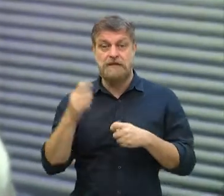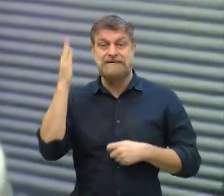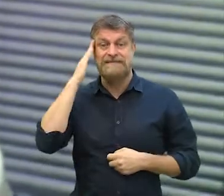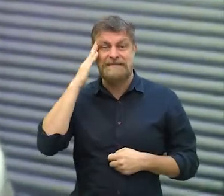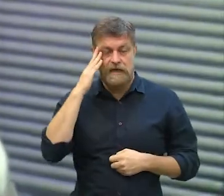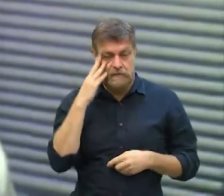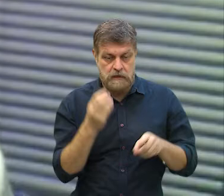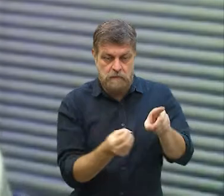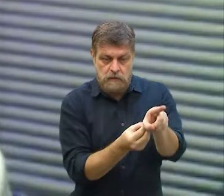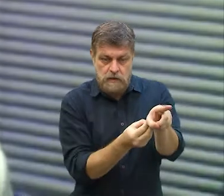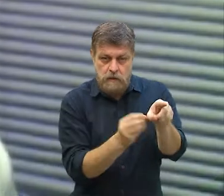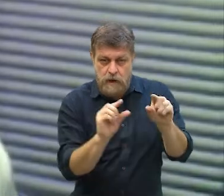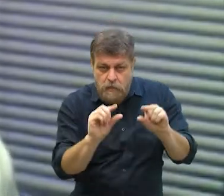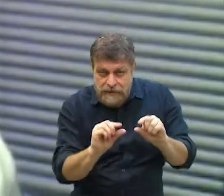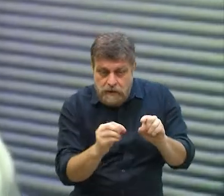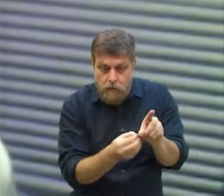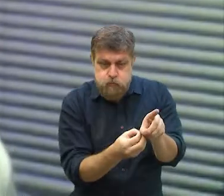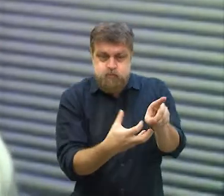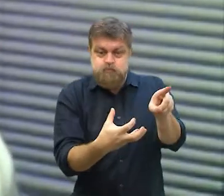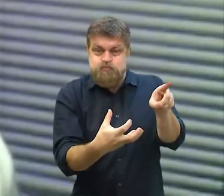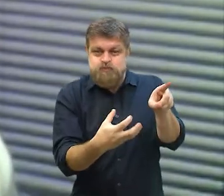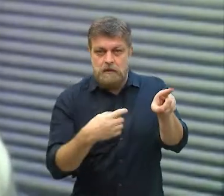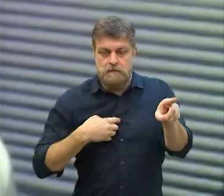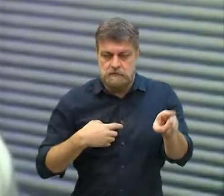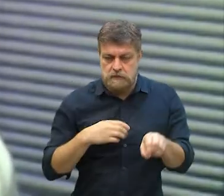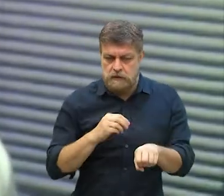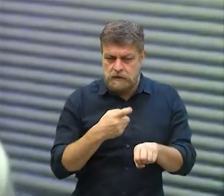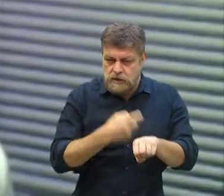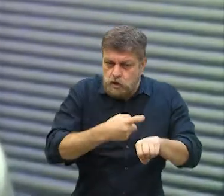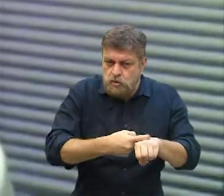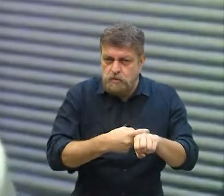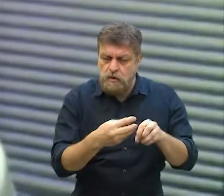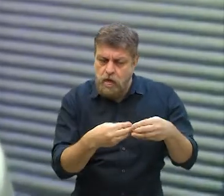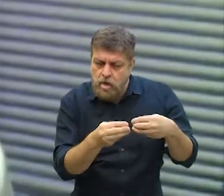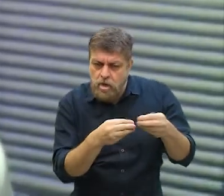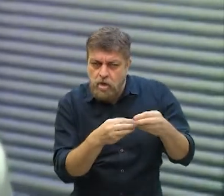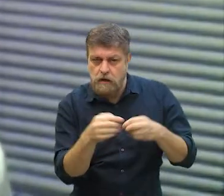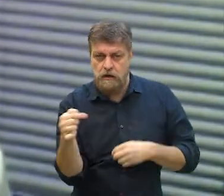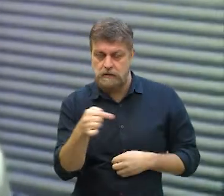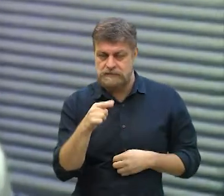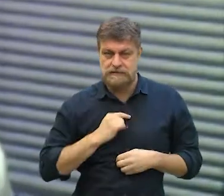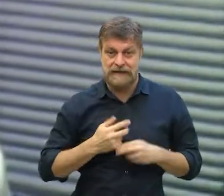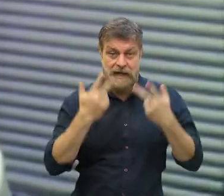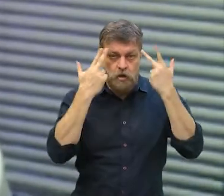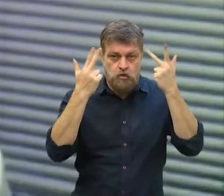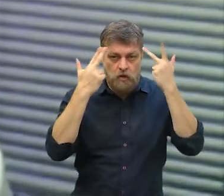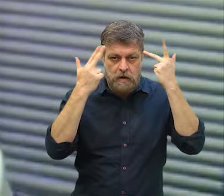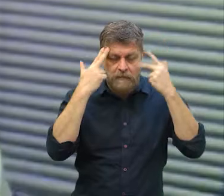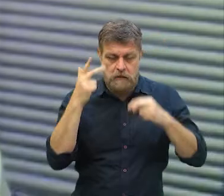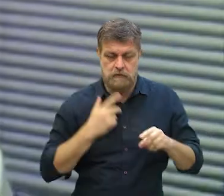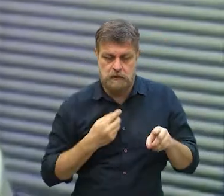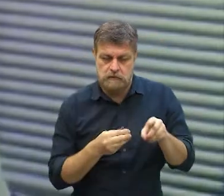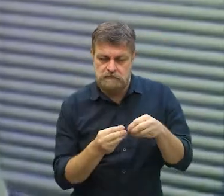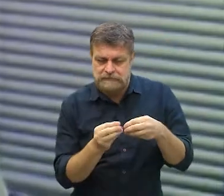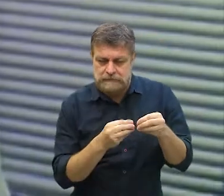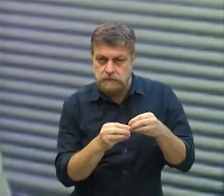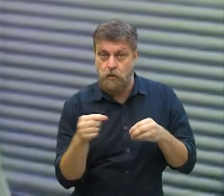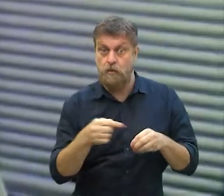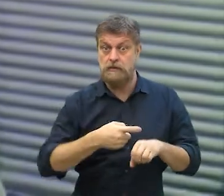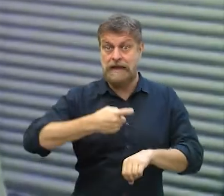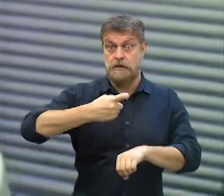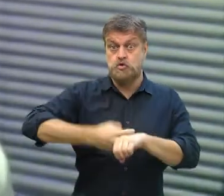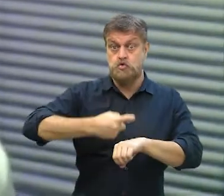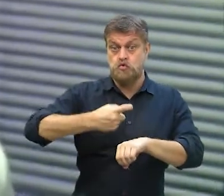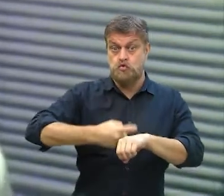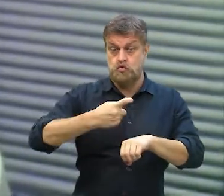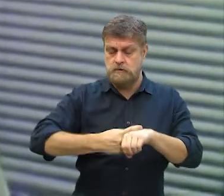mensurar o tamanho dessa próstata, você consegue sentir a consistência dela para saber se ela tem aquela consistência normal,